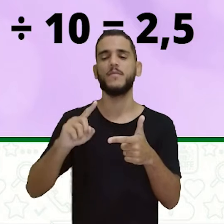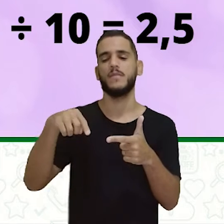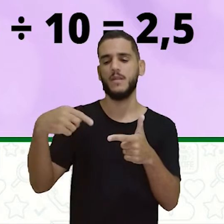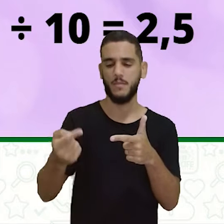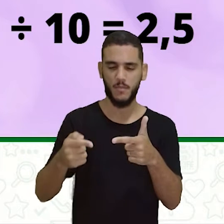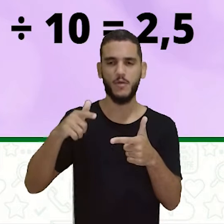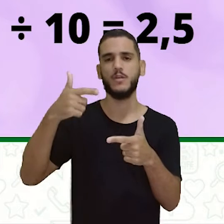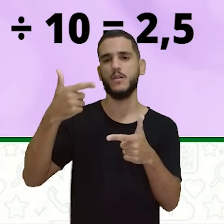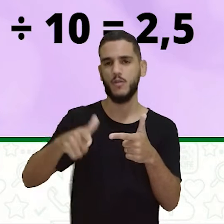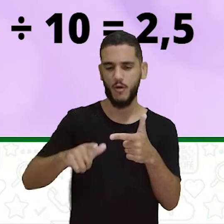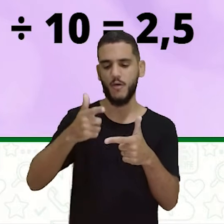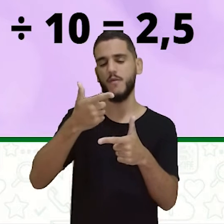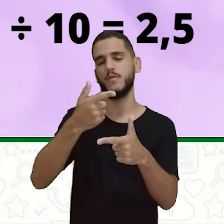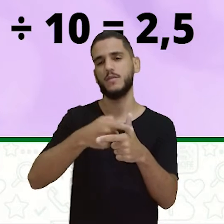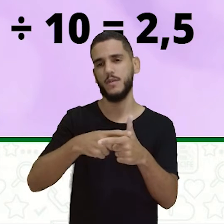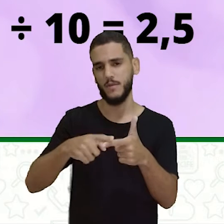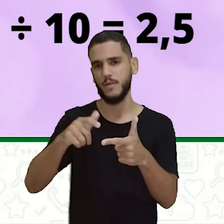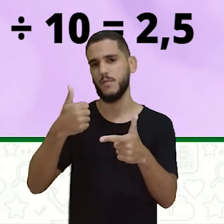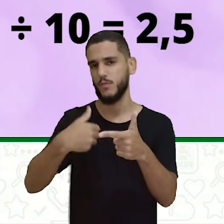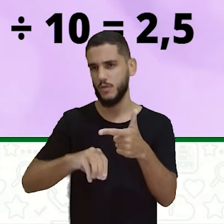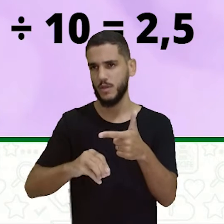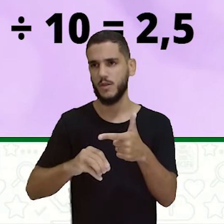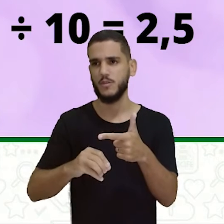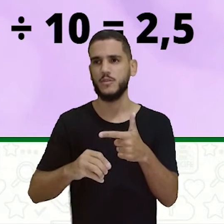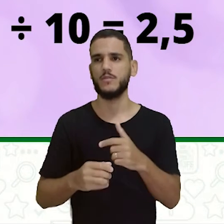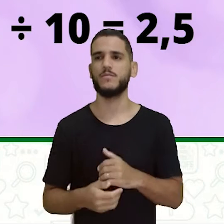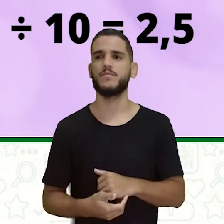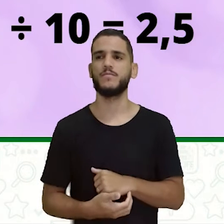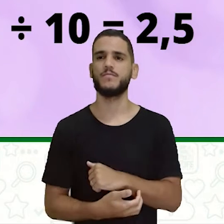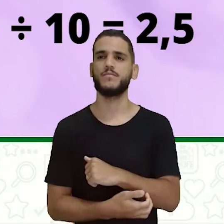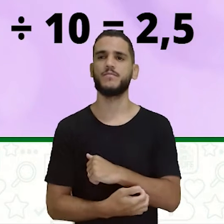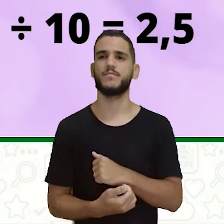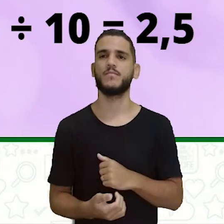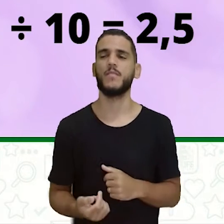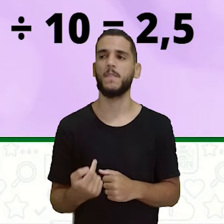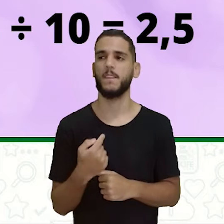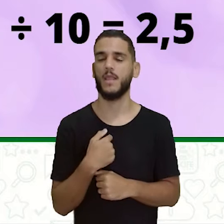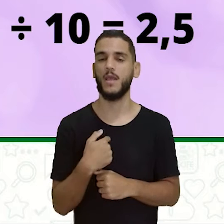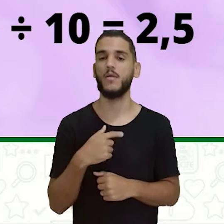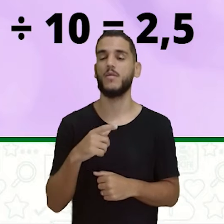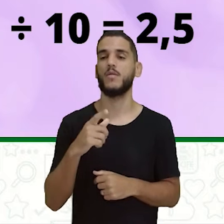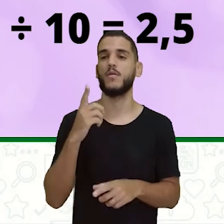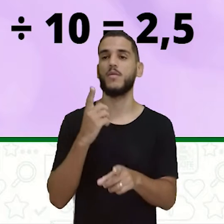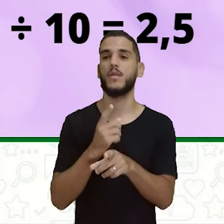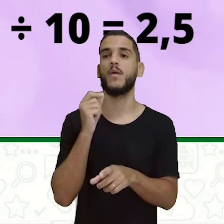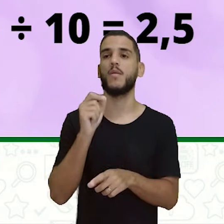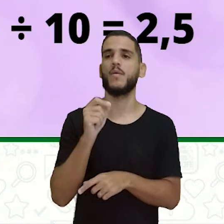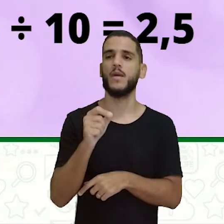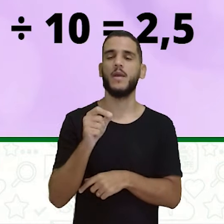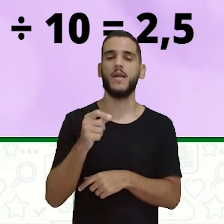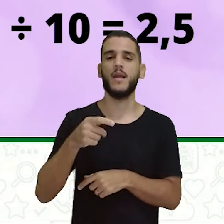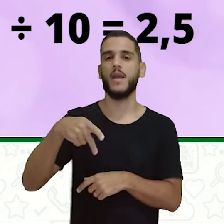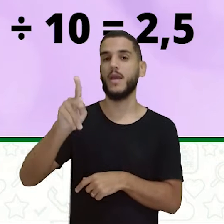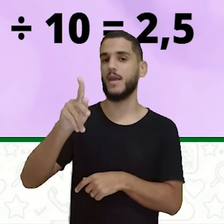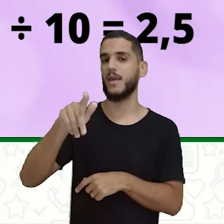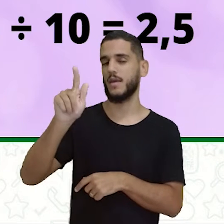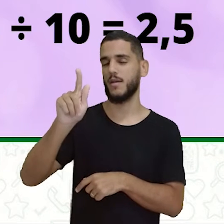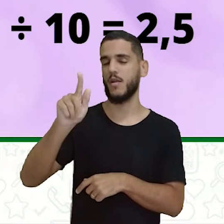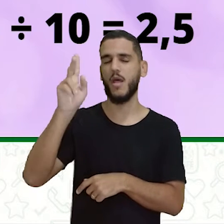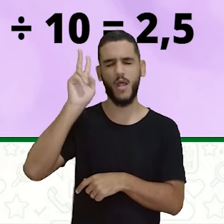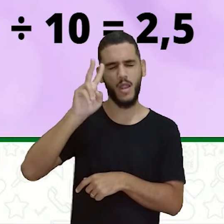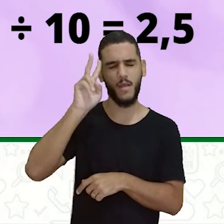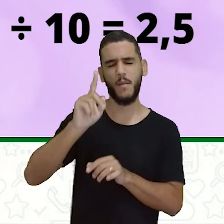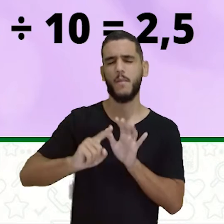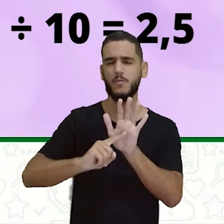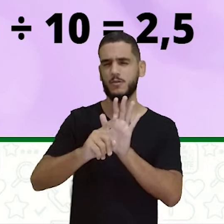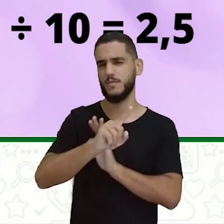por 10 novamente. E aí? Aí eu vou ter quilo. Lembra que eu mostrei para vocês